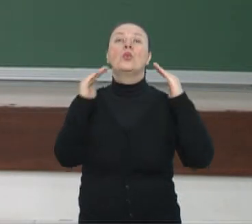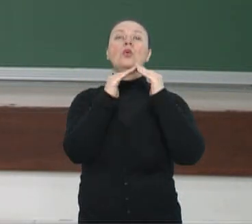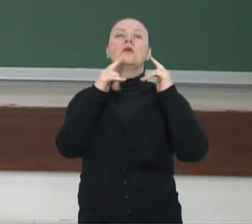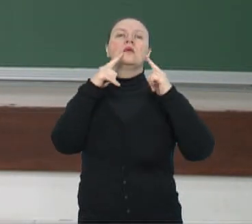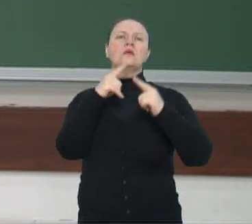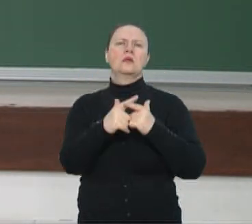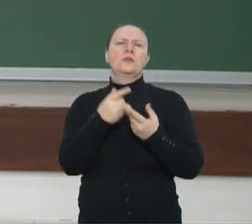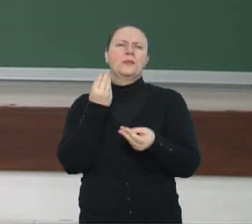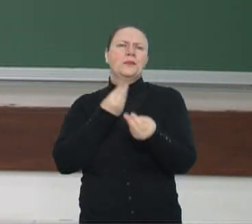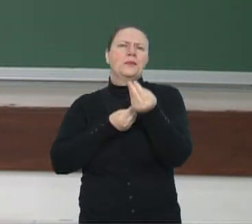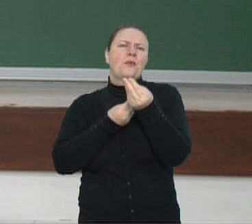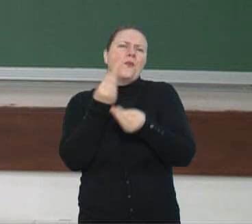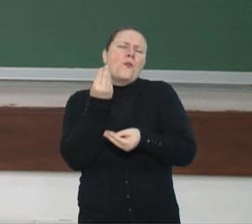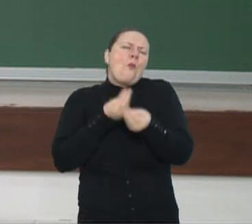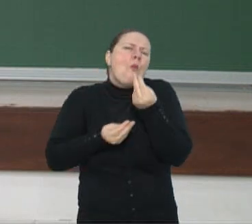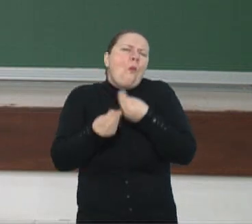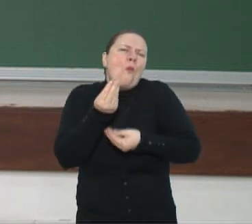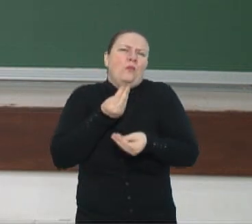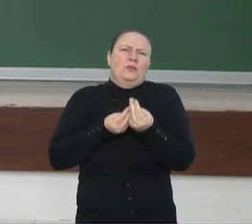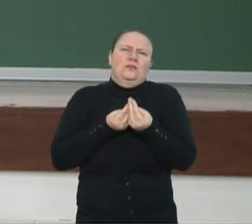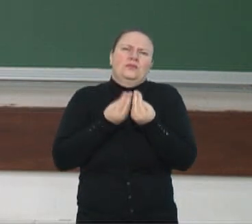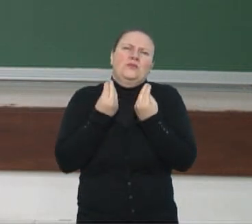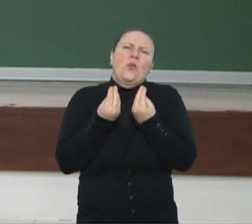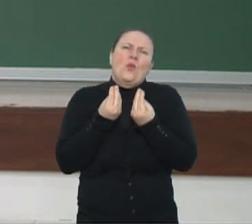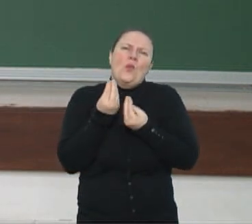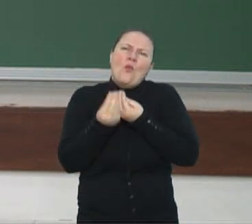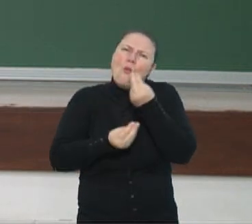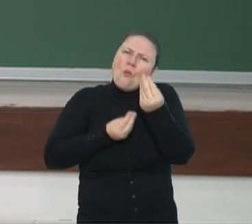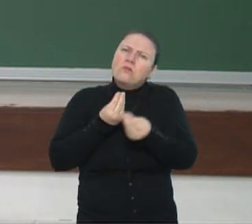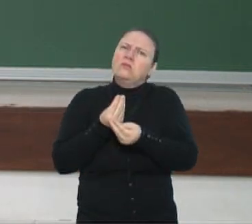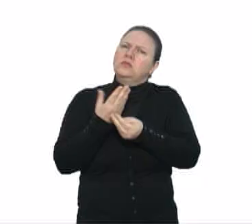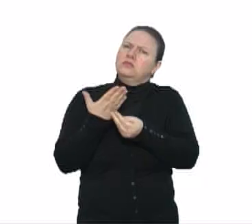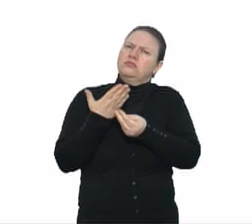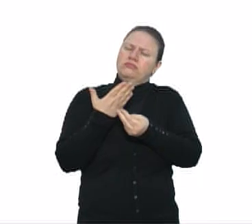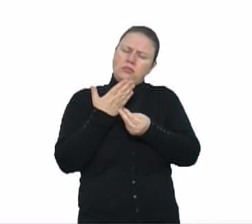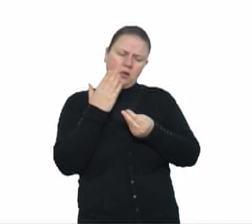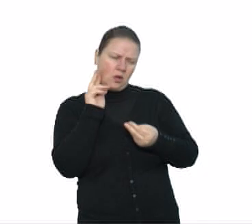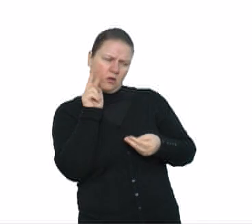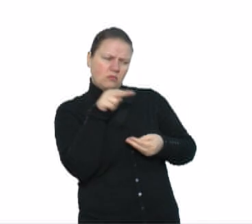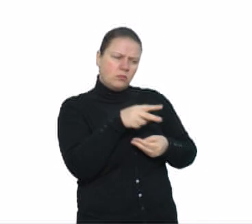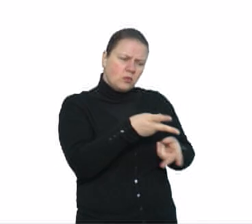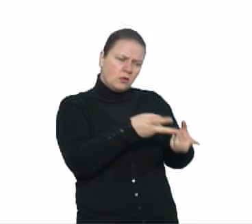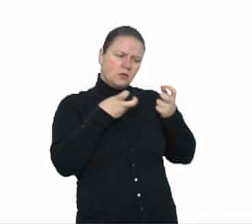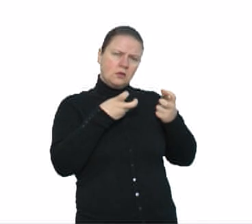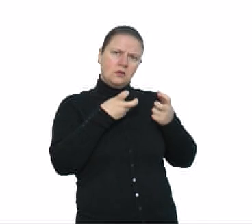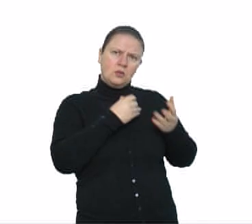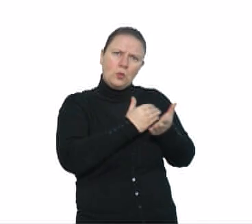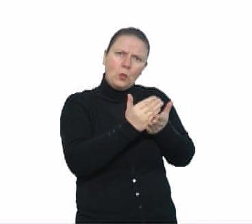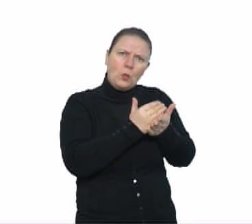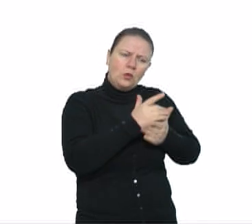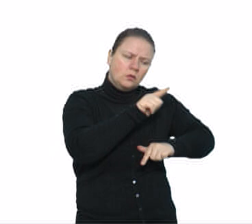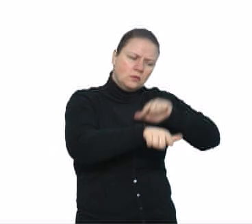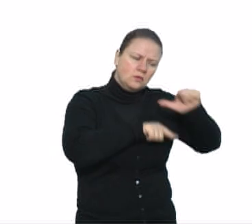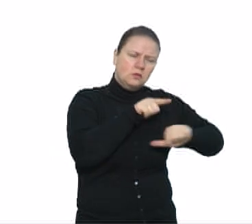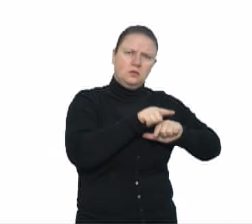vai se envolver com esse trabalho da industrialização? Ela vai apoiar a burguesia. Ela vai